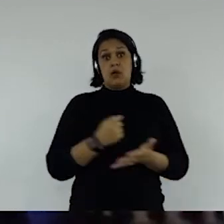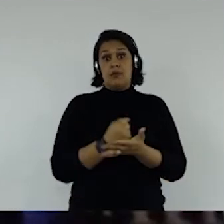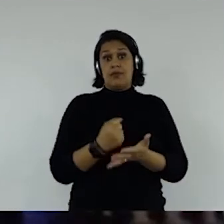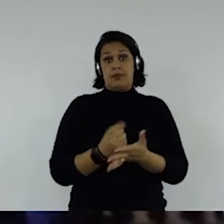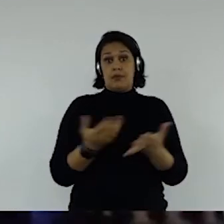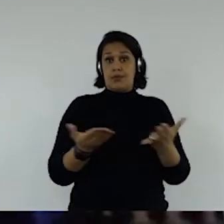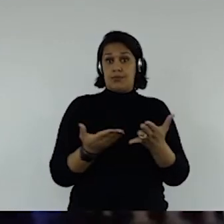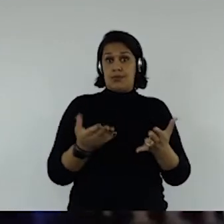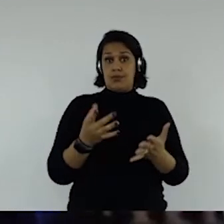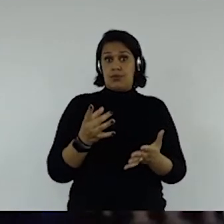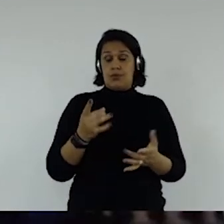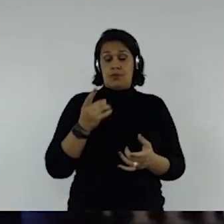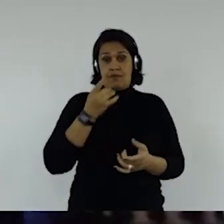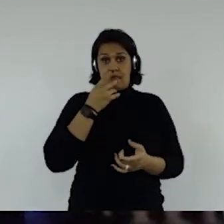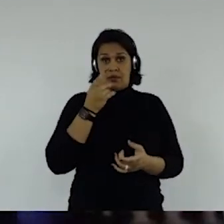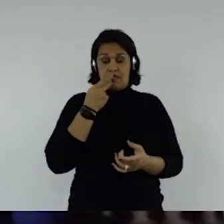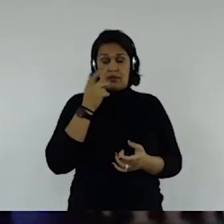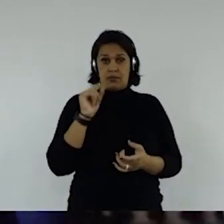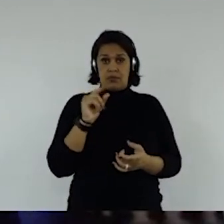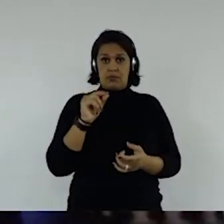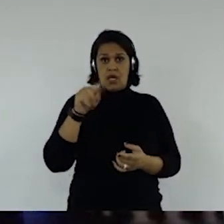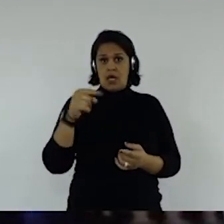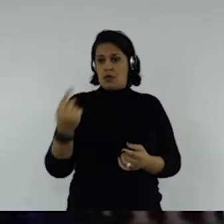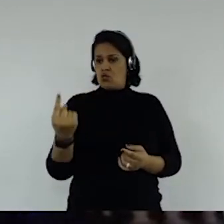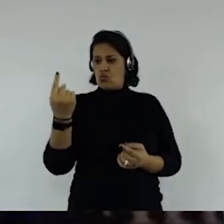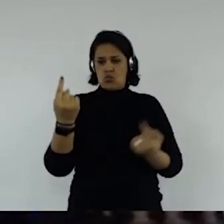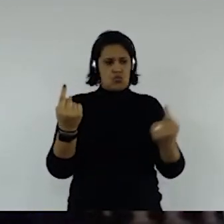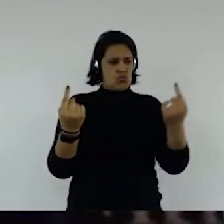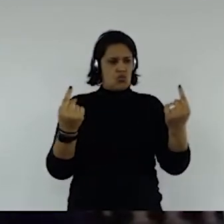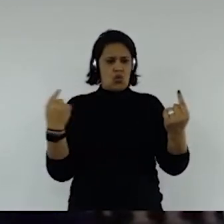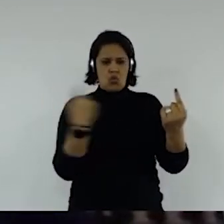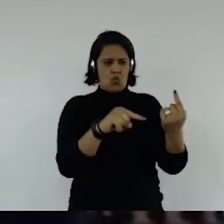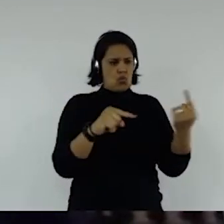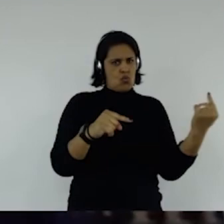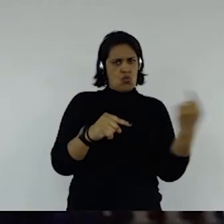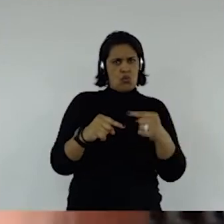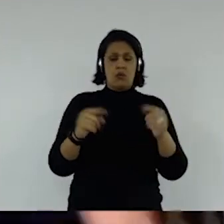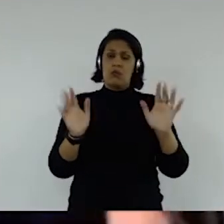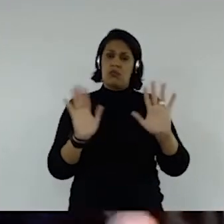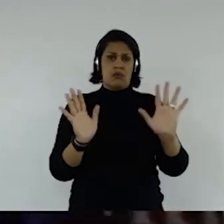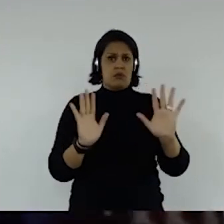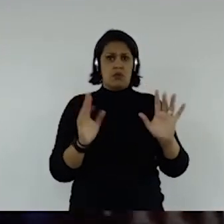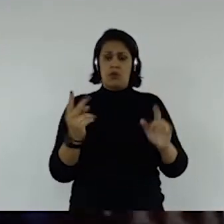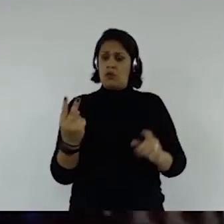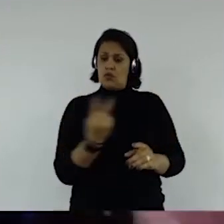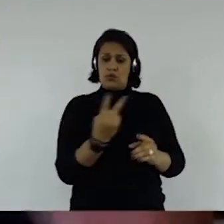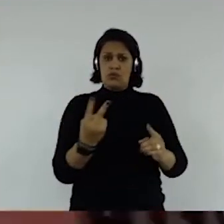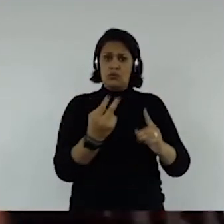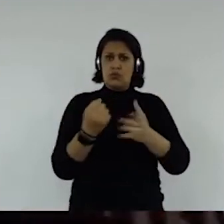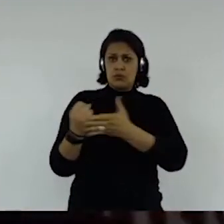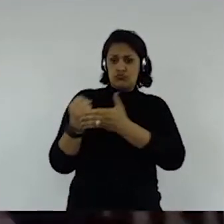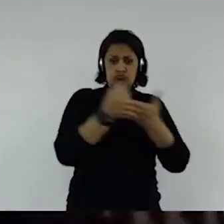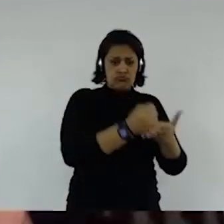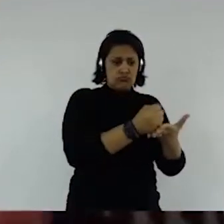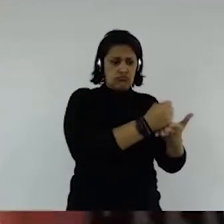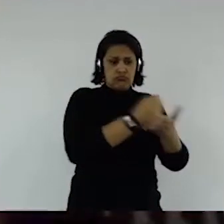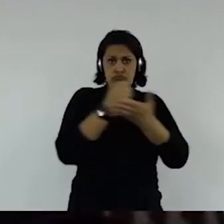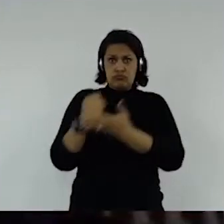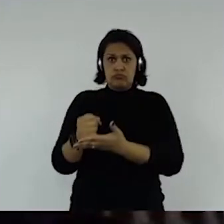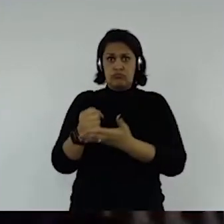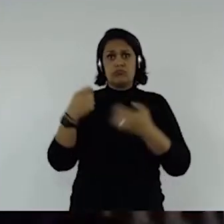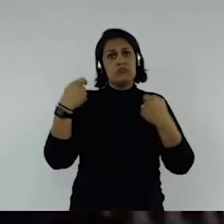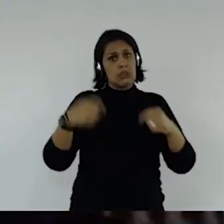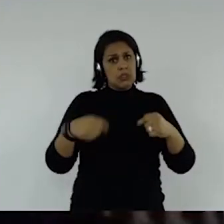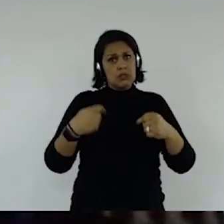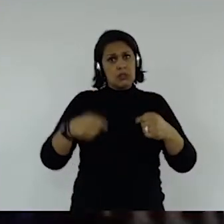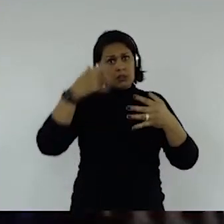ele não é visto como uma parte contra a outra. Essa é uma visão ultrapassada. As 2 partes juntas devem chegar